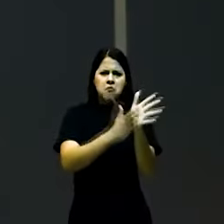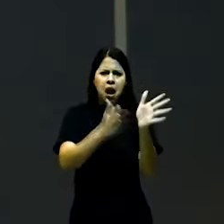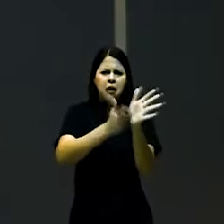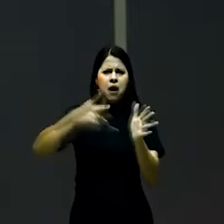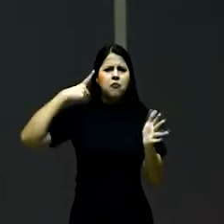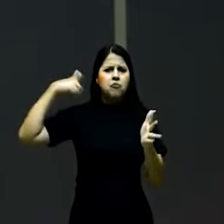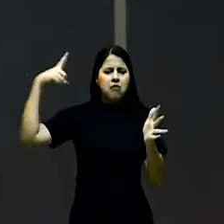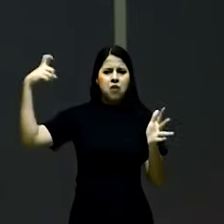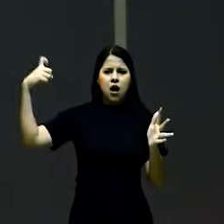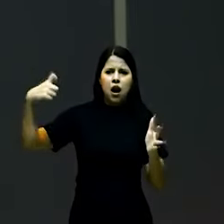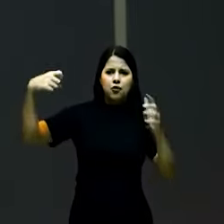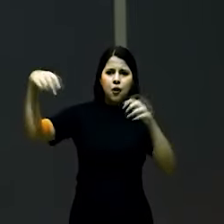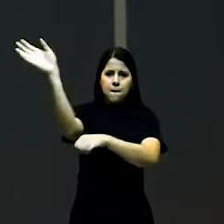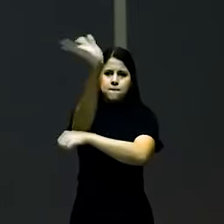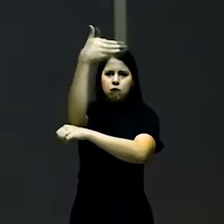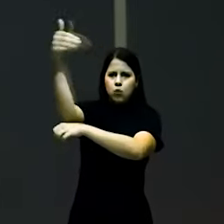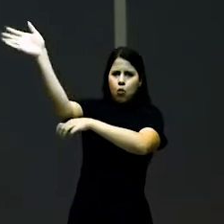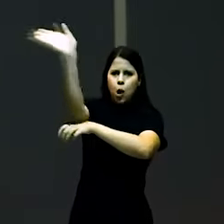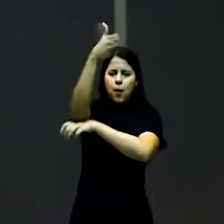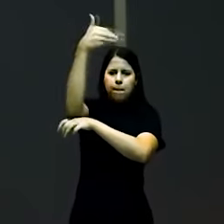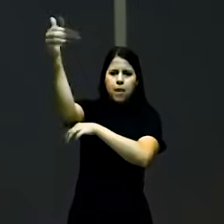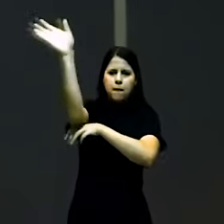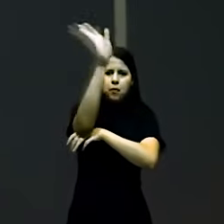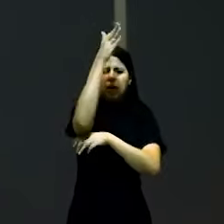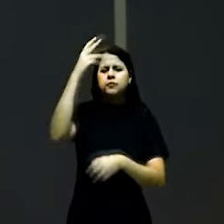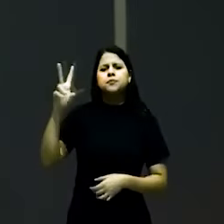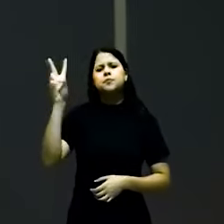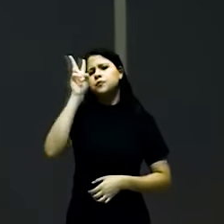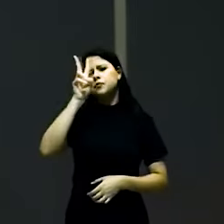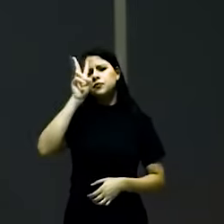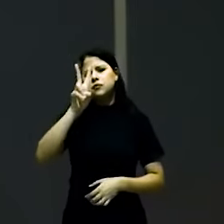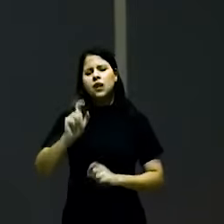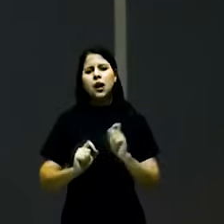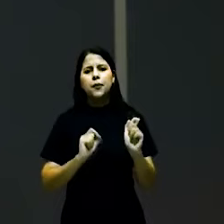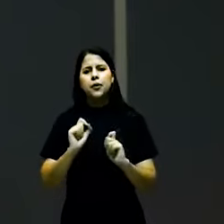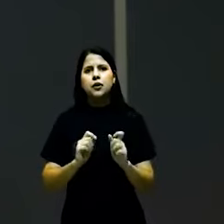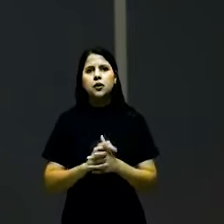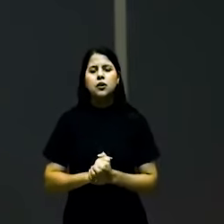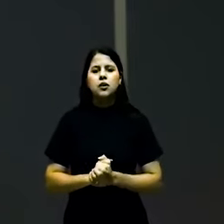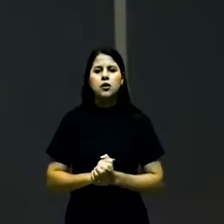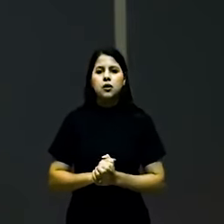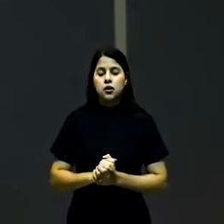E eu me recordo que no início do jogo, nós íamos jogar contra uma escola. E essa escola precisava ganhar.